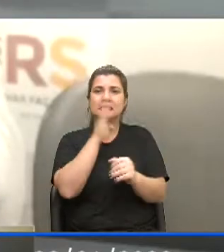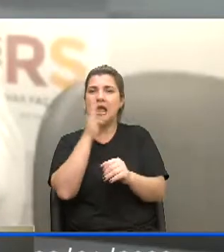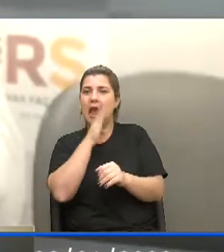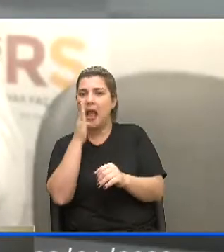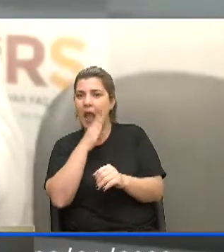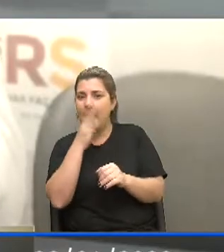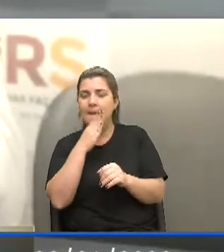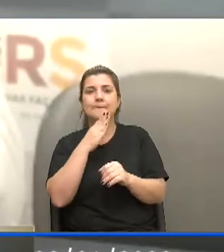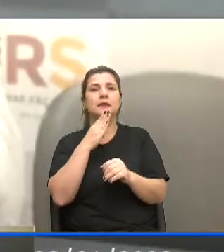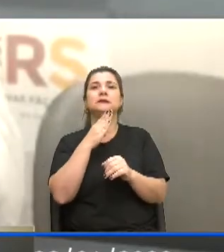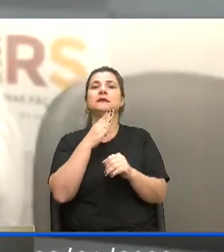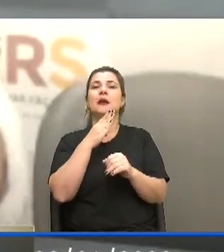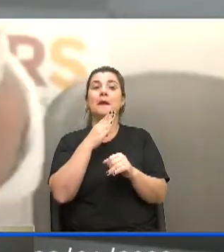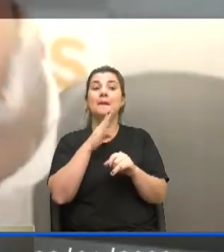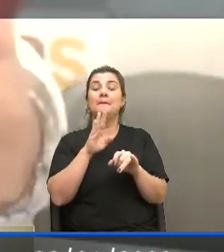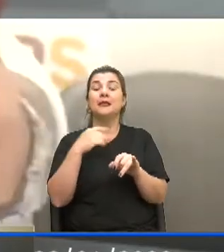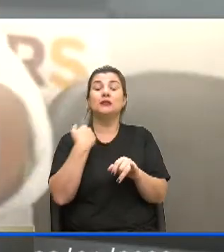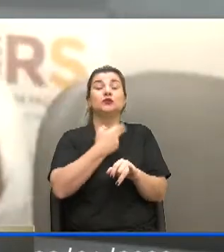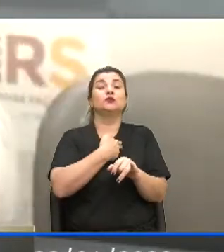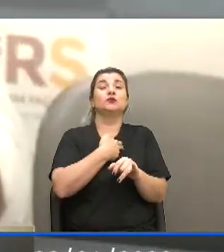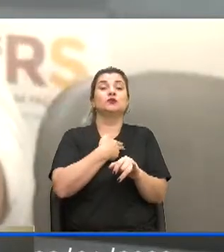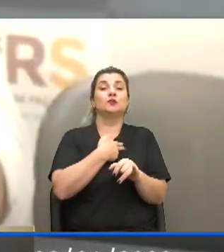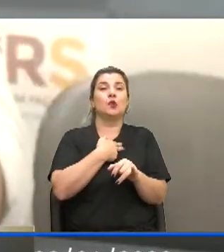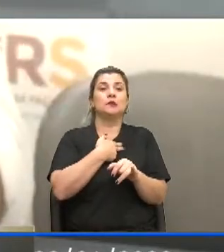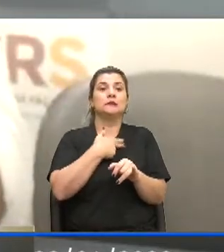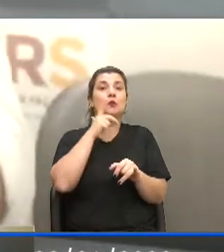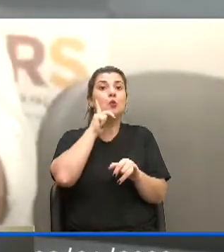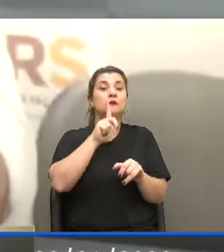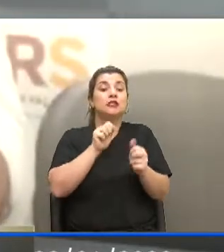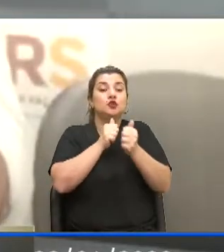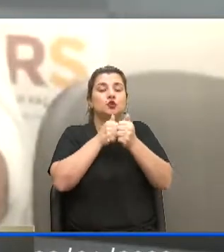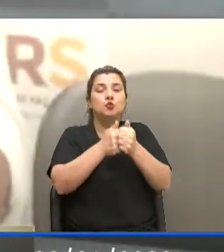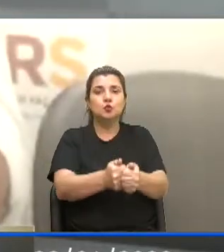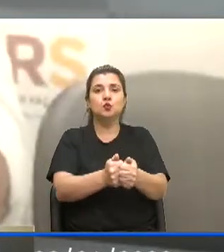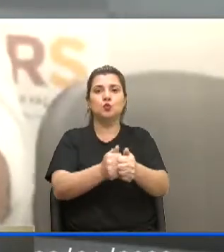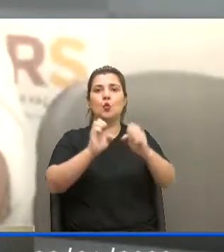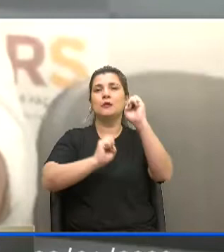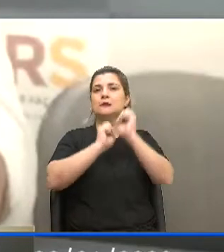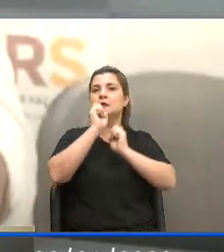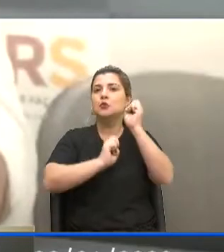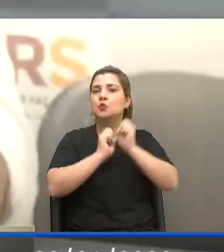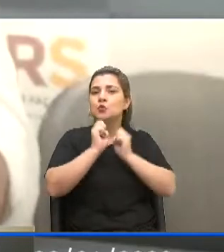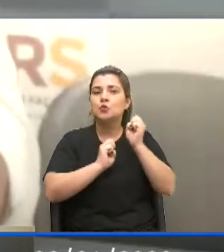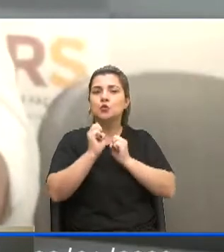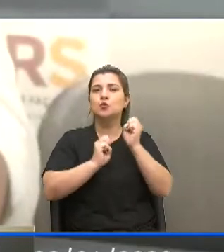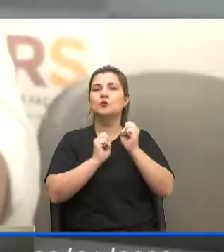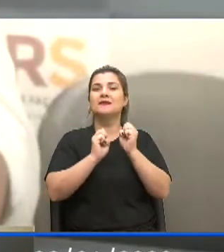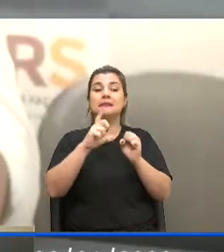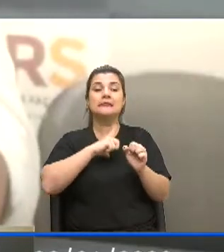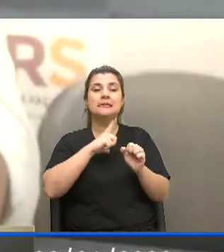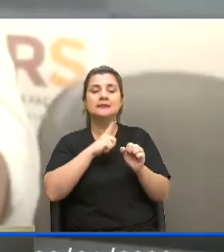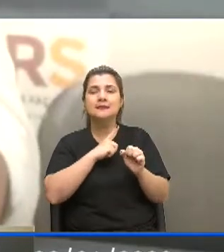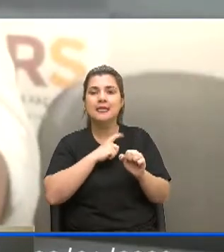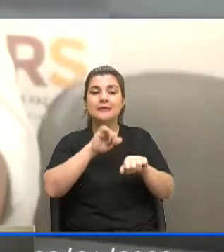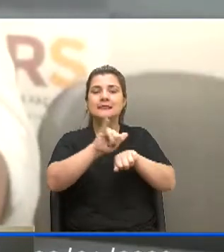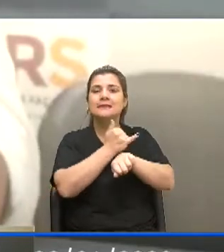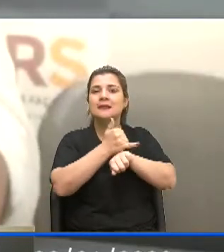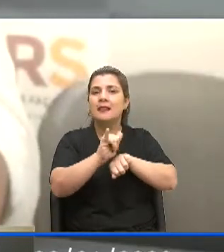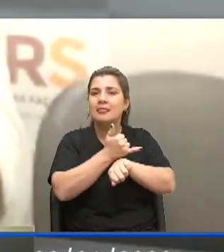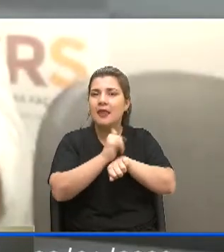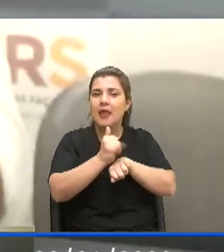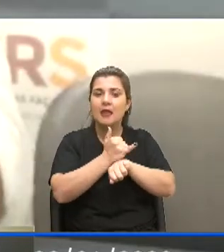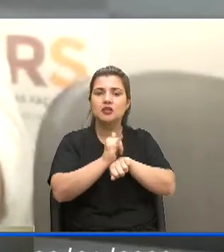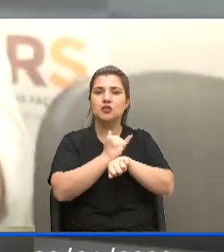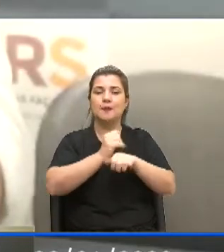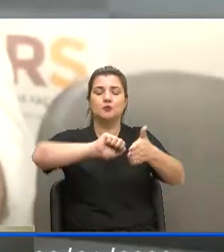possível para que a gente possa, junto com as empresas, adotar medidas para a gente conter estes surtos